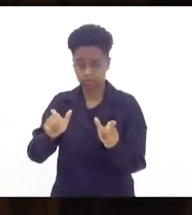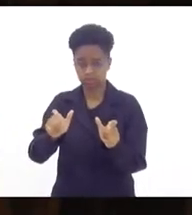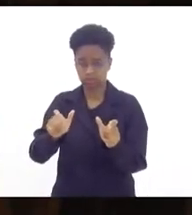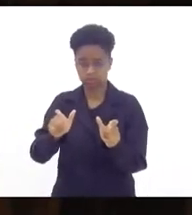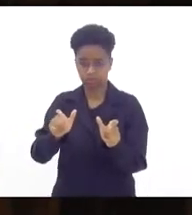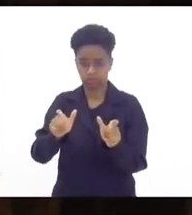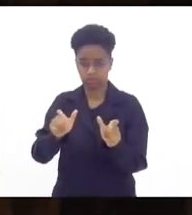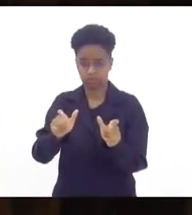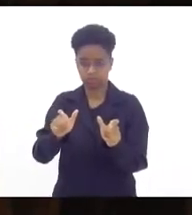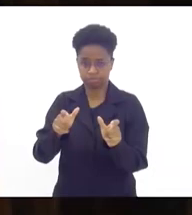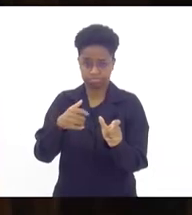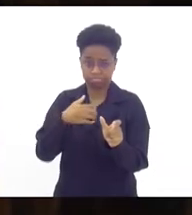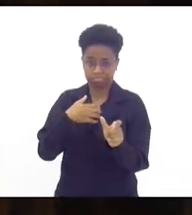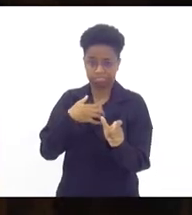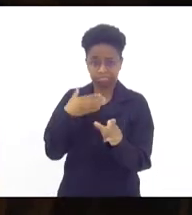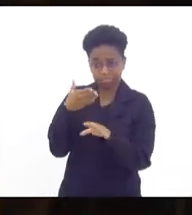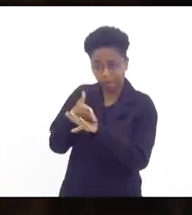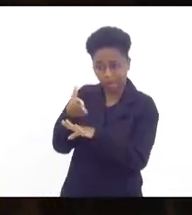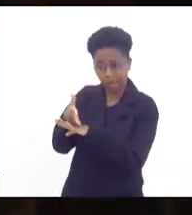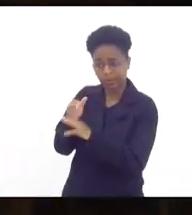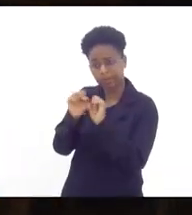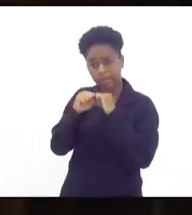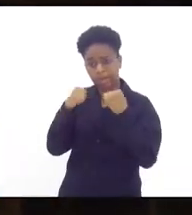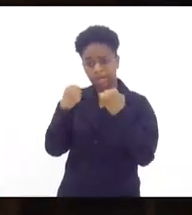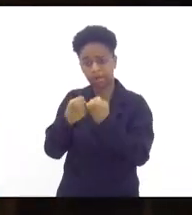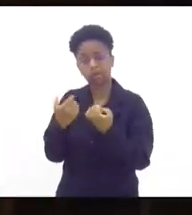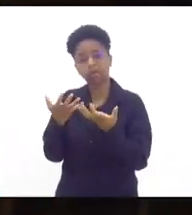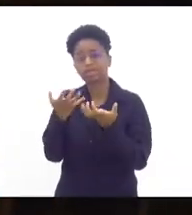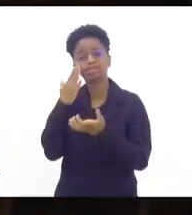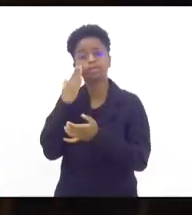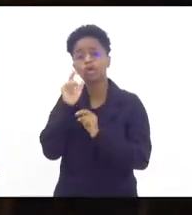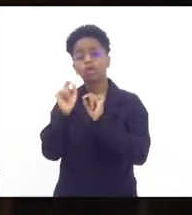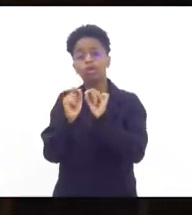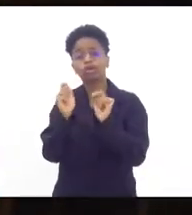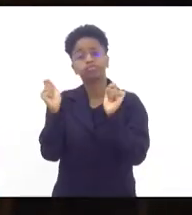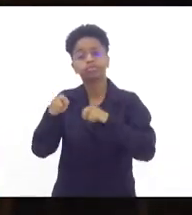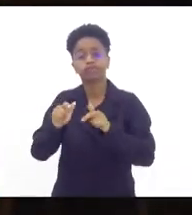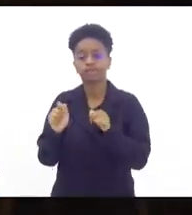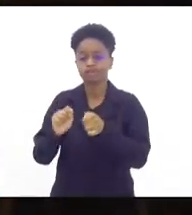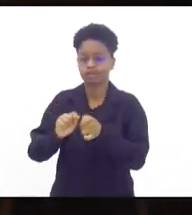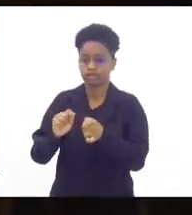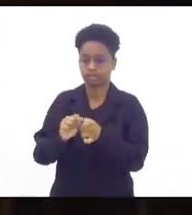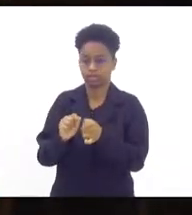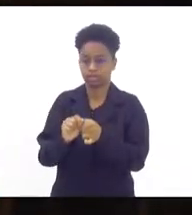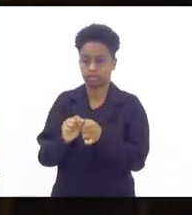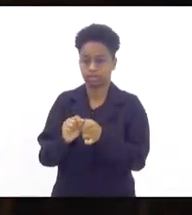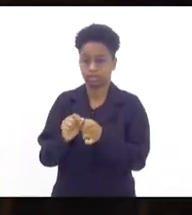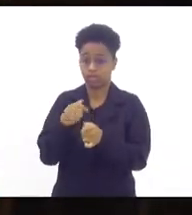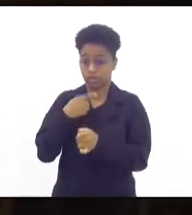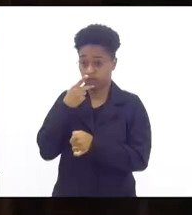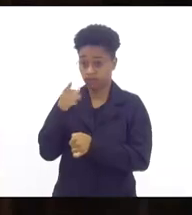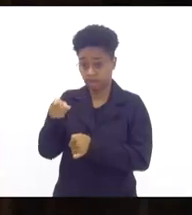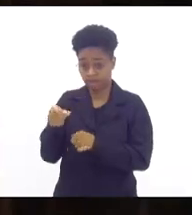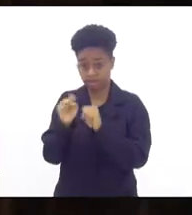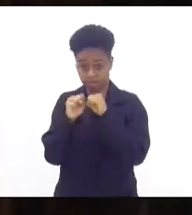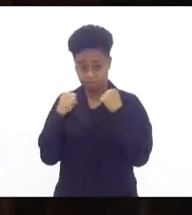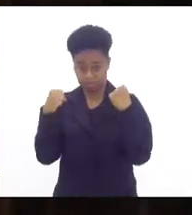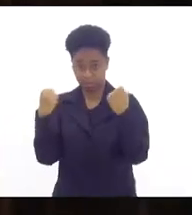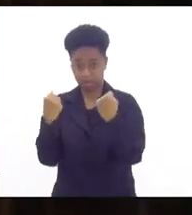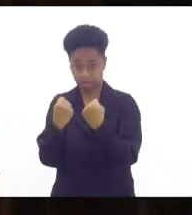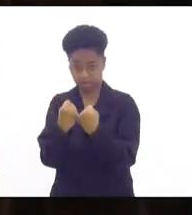se beneficiam do Maracanã podem fazer em prol disso eu falo o Maracanã em si